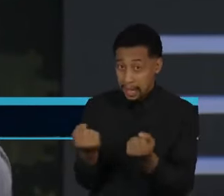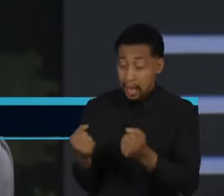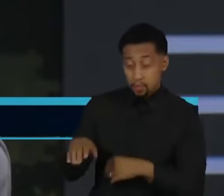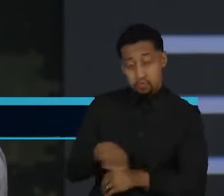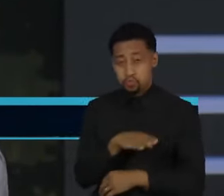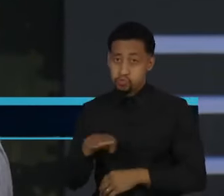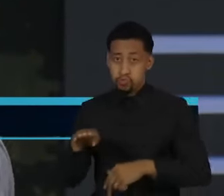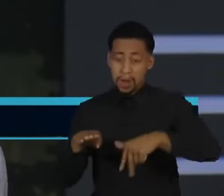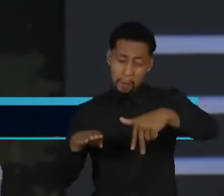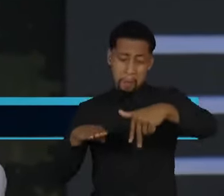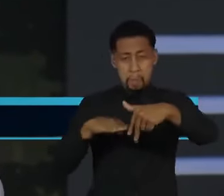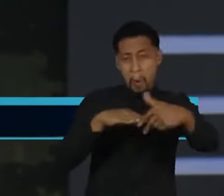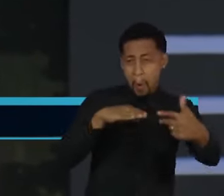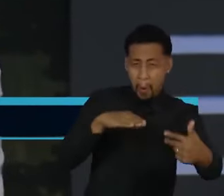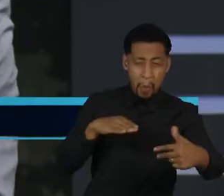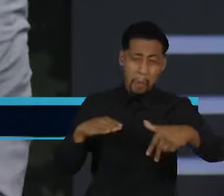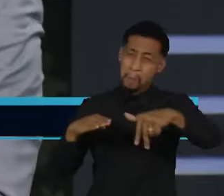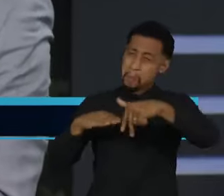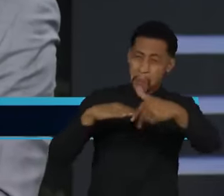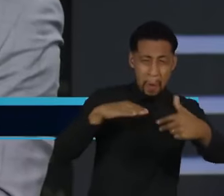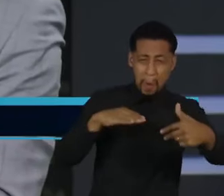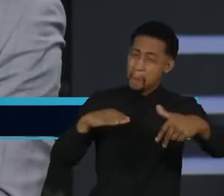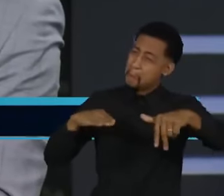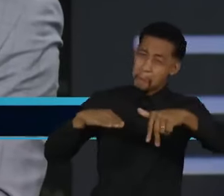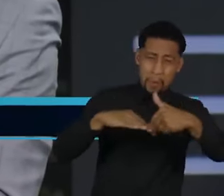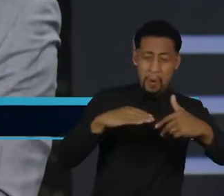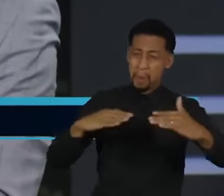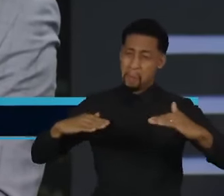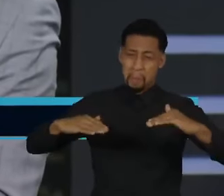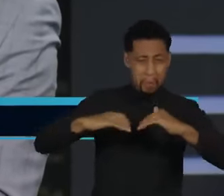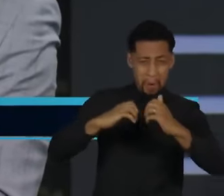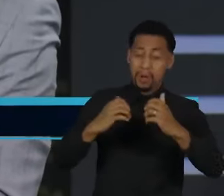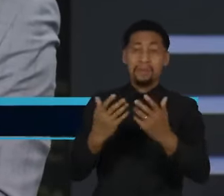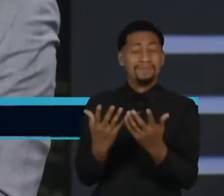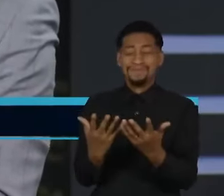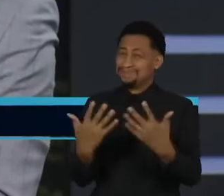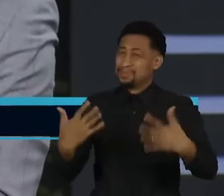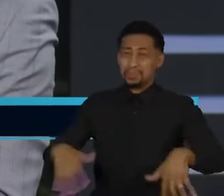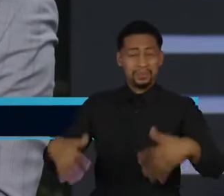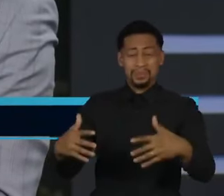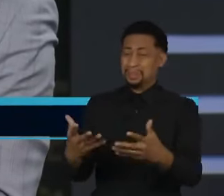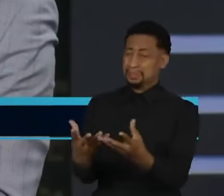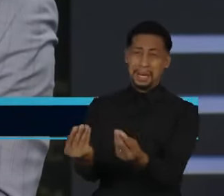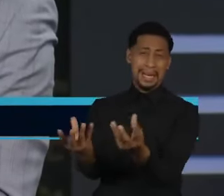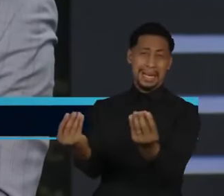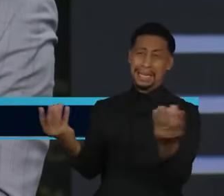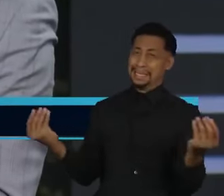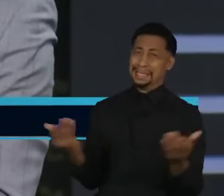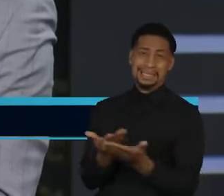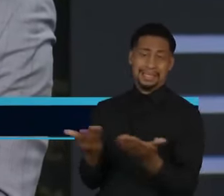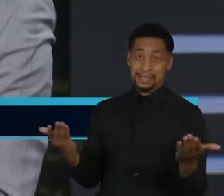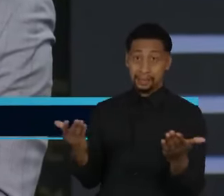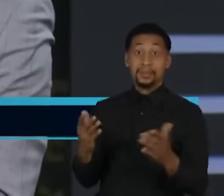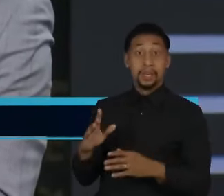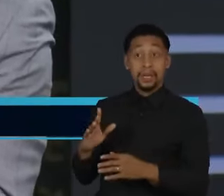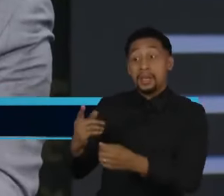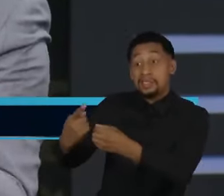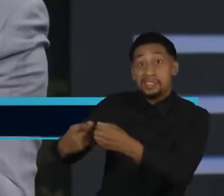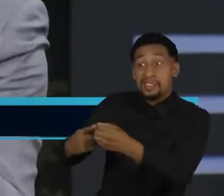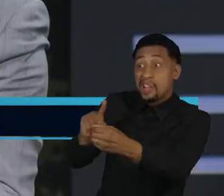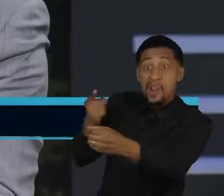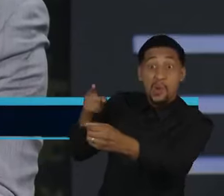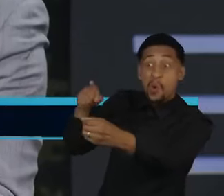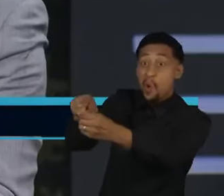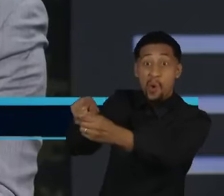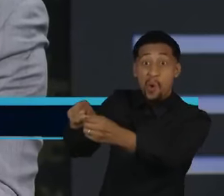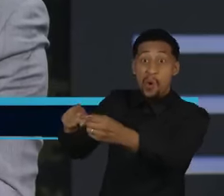imagina, e particularmente pelo interior do Brasil, onde essas pessoas são totalmente desassistidas a partir de acidentes de trânsito que colocam em risco ou